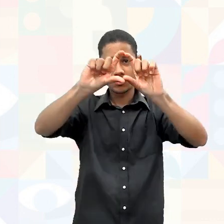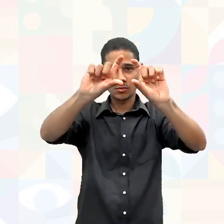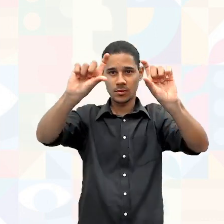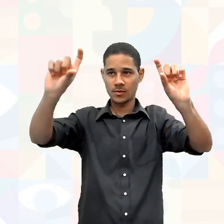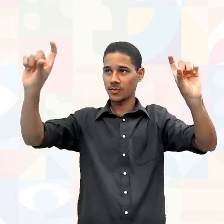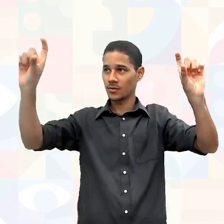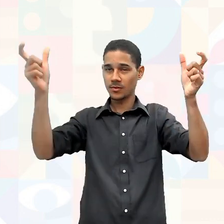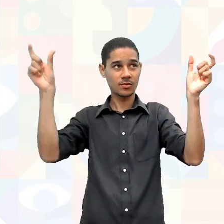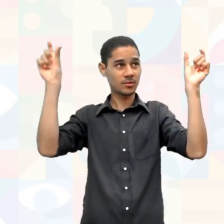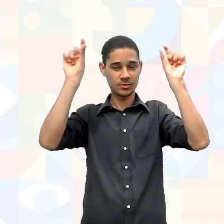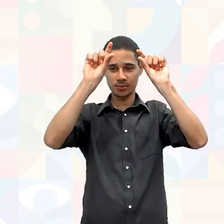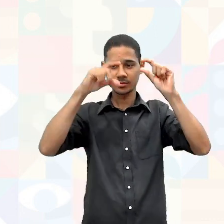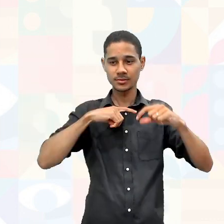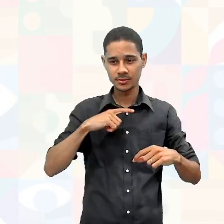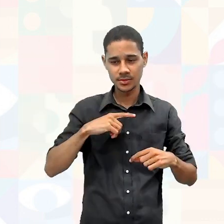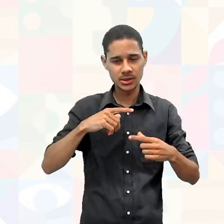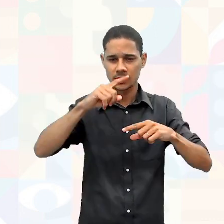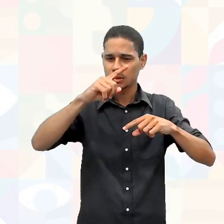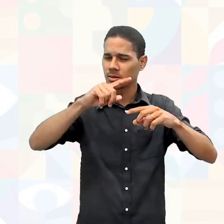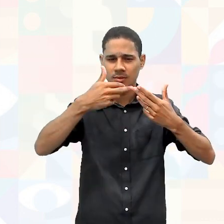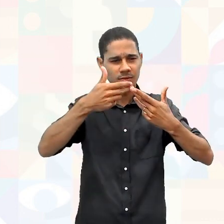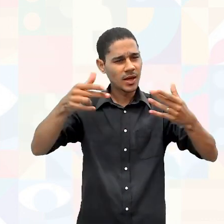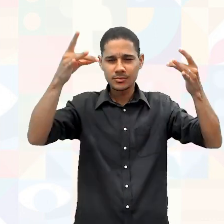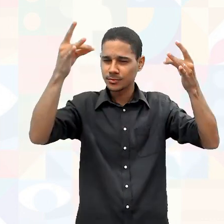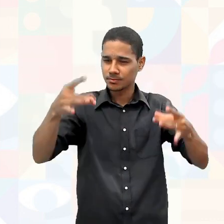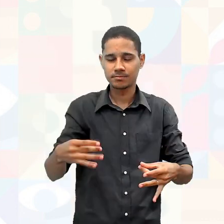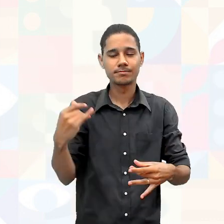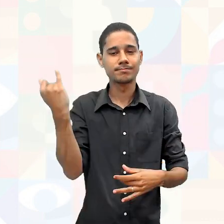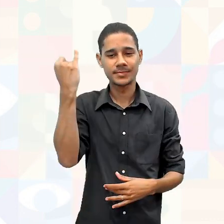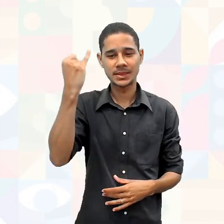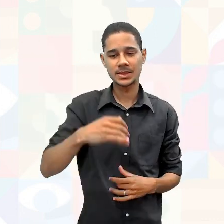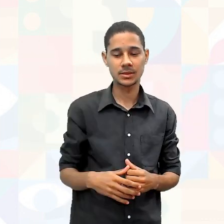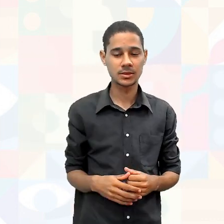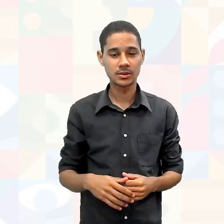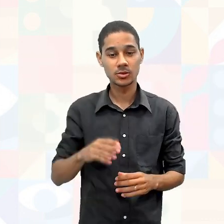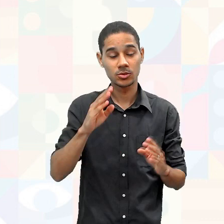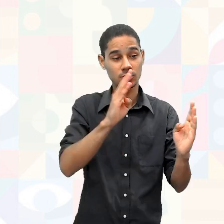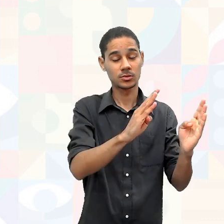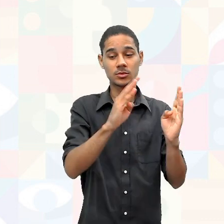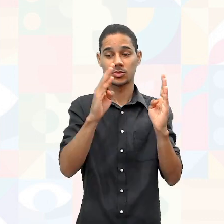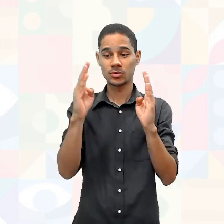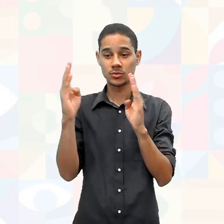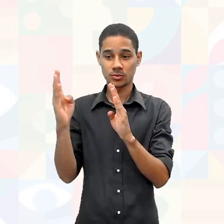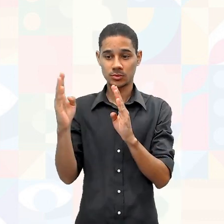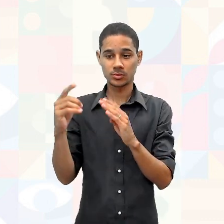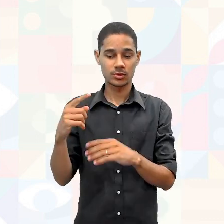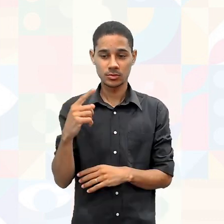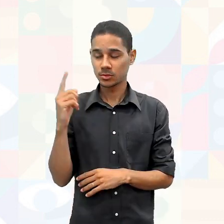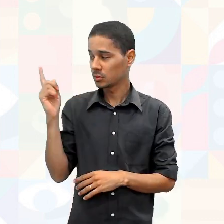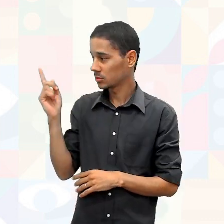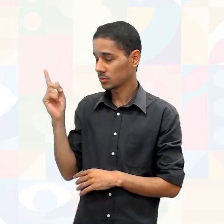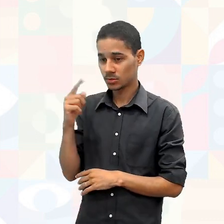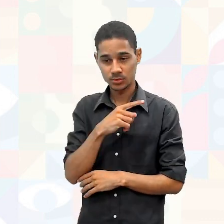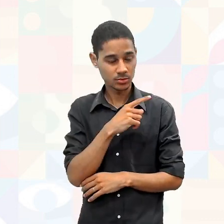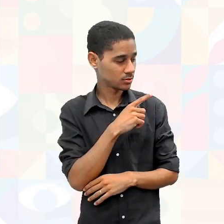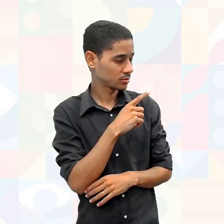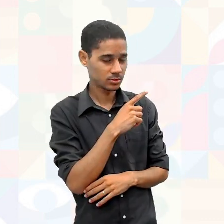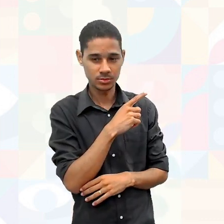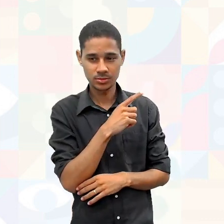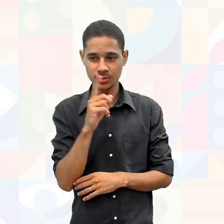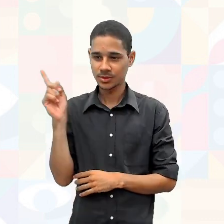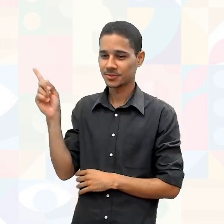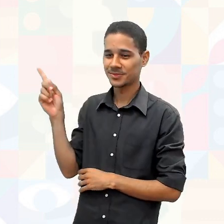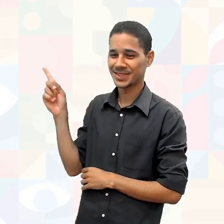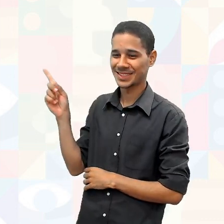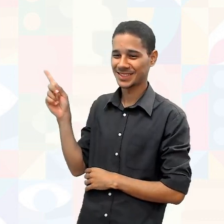esses aspectos devem ser levados em conta. Do outro lado, nós temos um corte mostrando um segmento